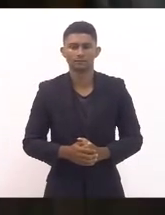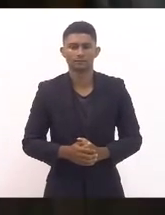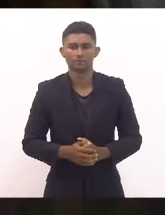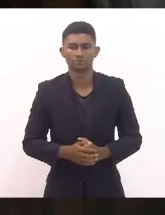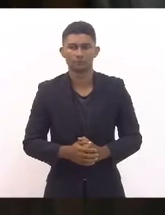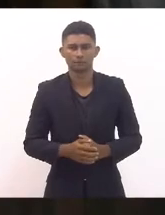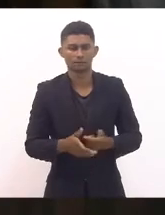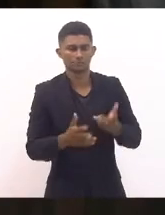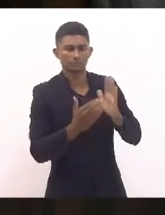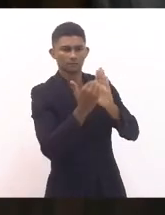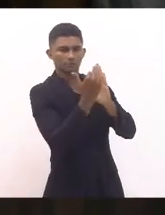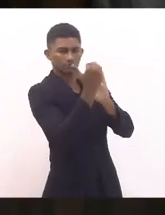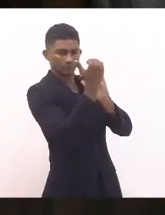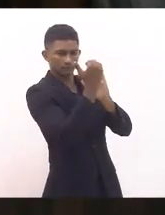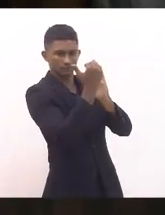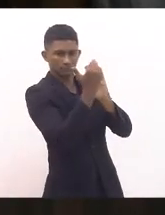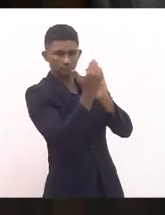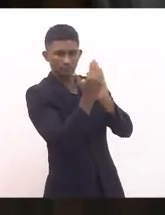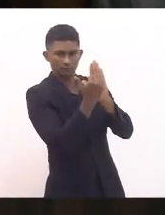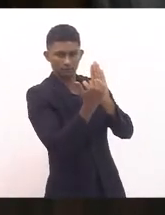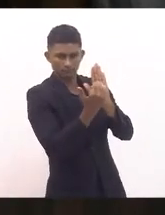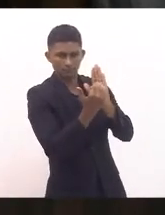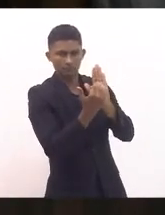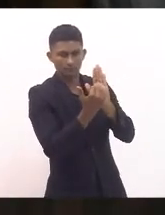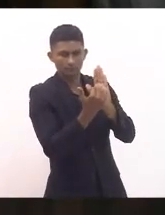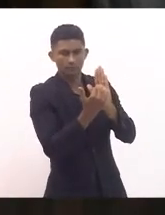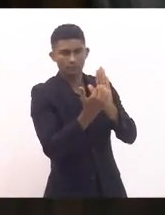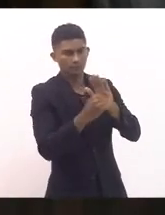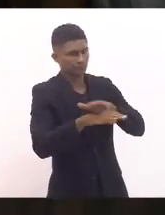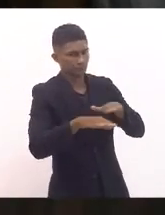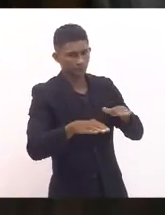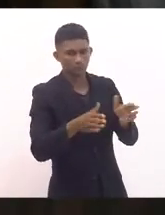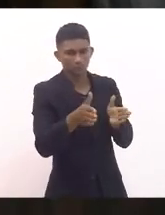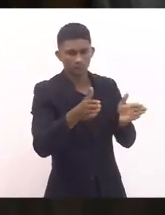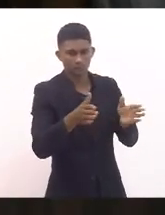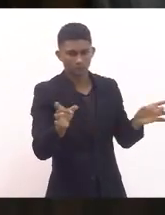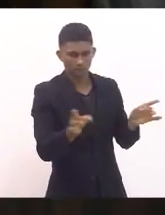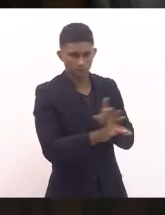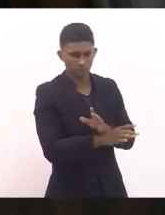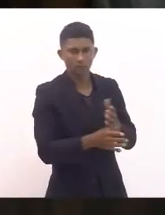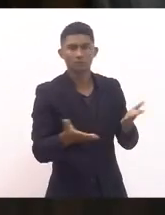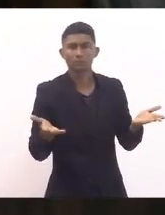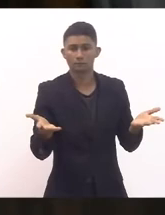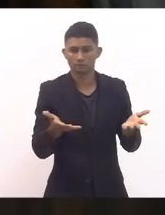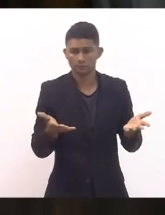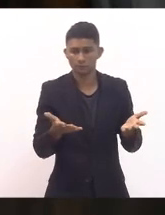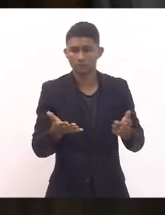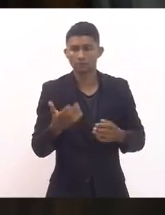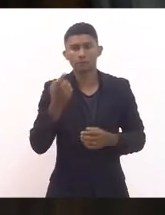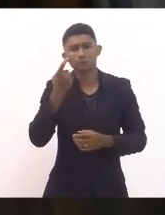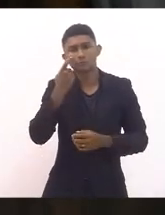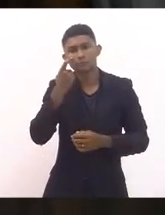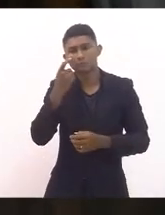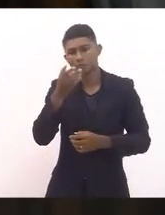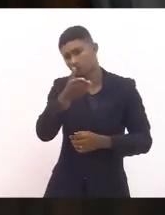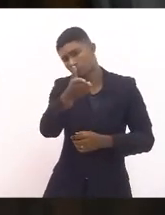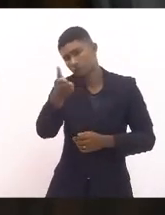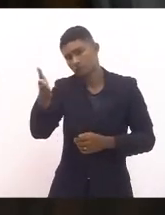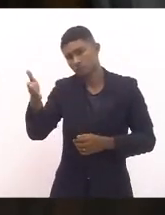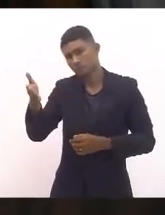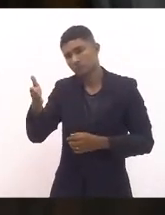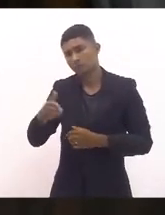Nada mais havendo a tratar, está encerrada a sessão. A presidência consulta o parlamento,